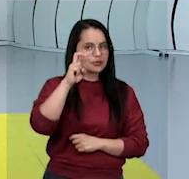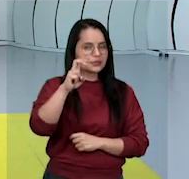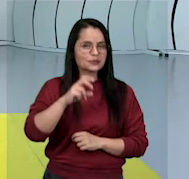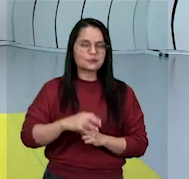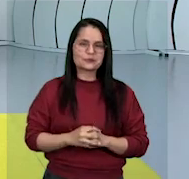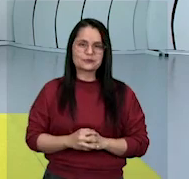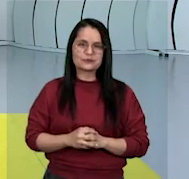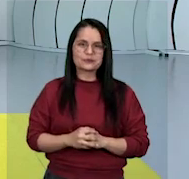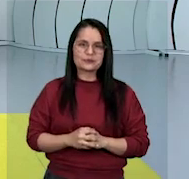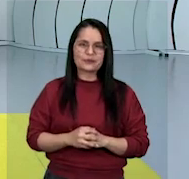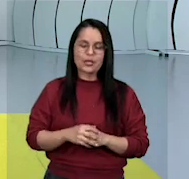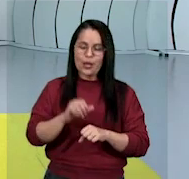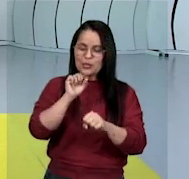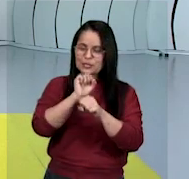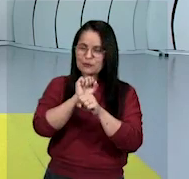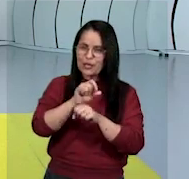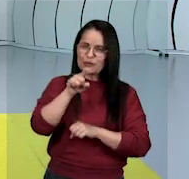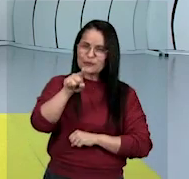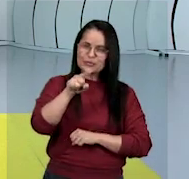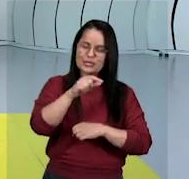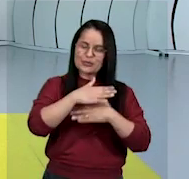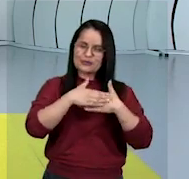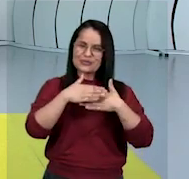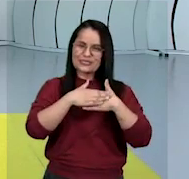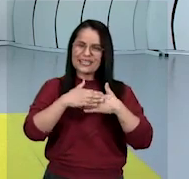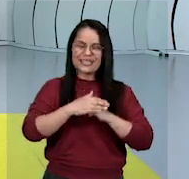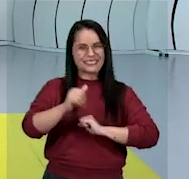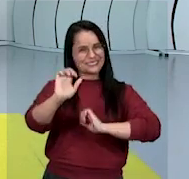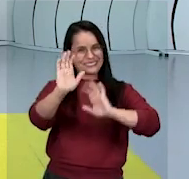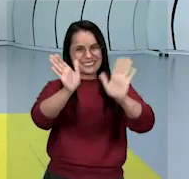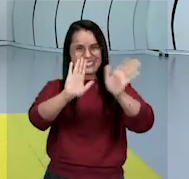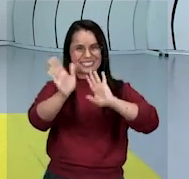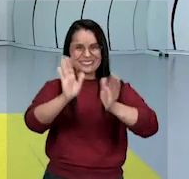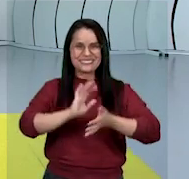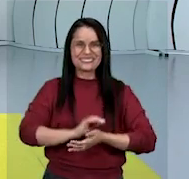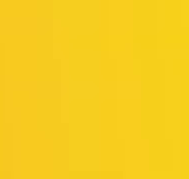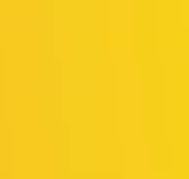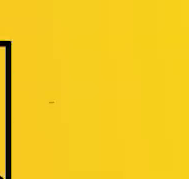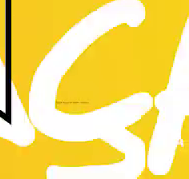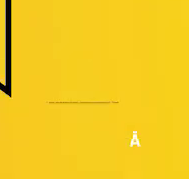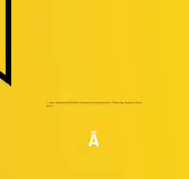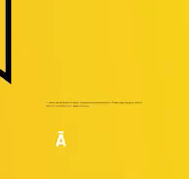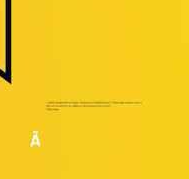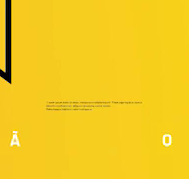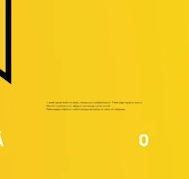5. Eu vou aguardar você com muito carinho e até lá!